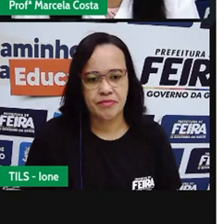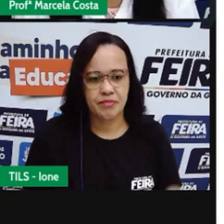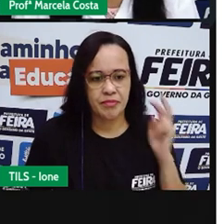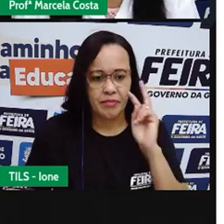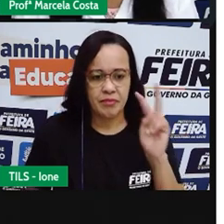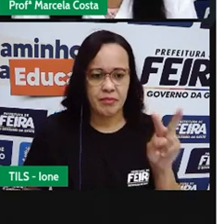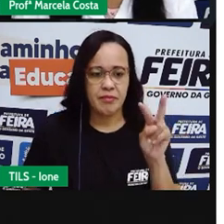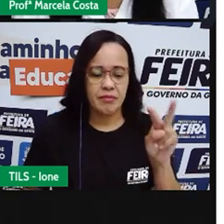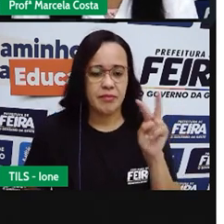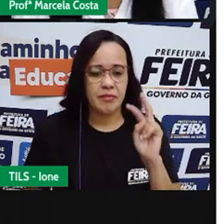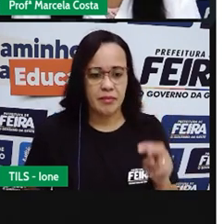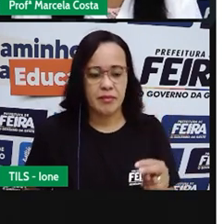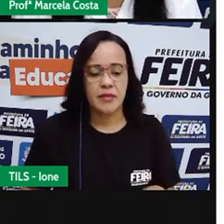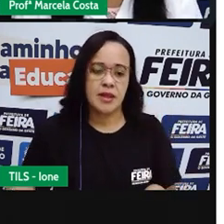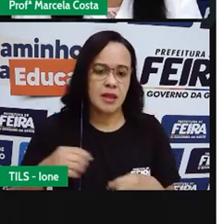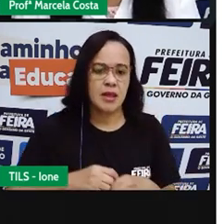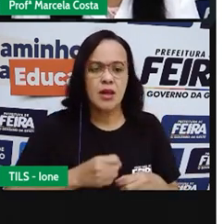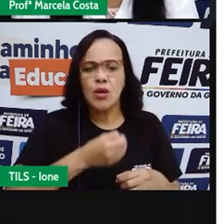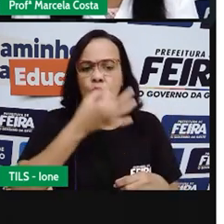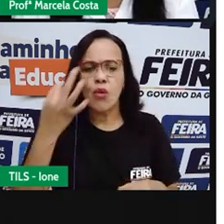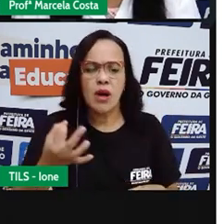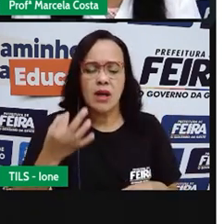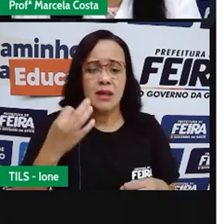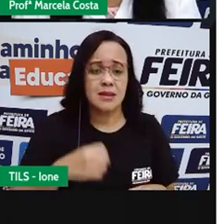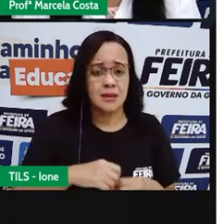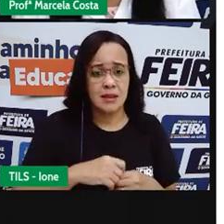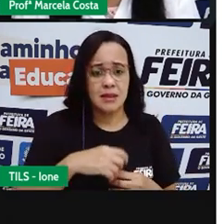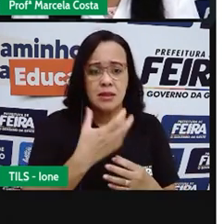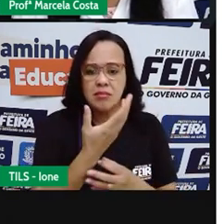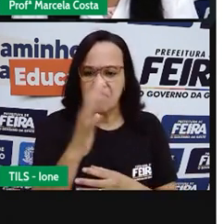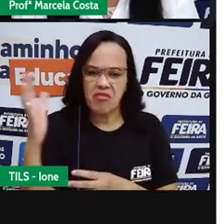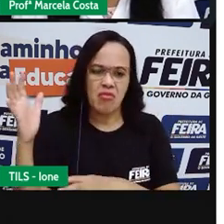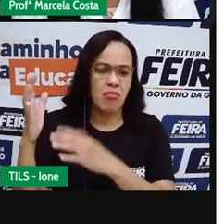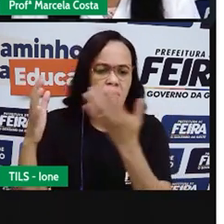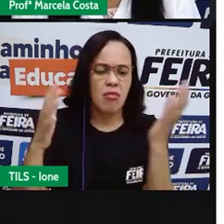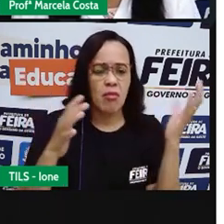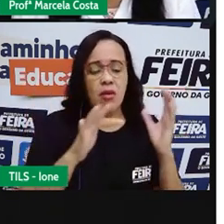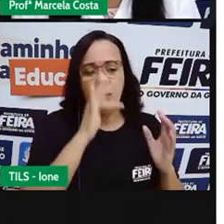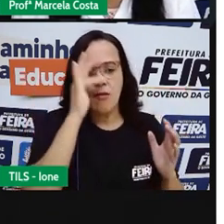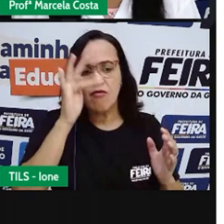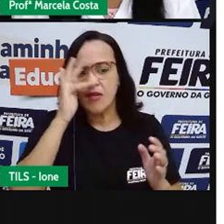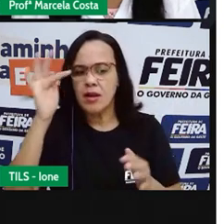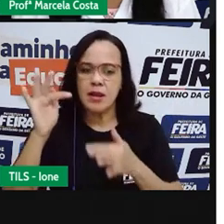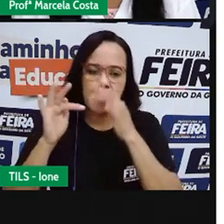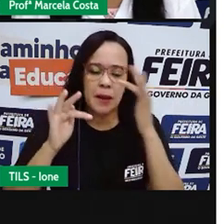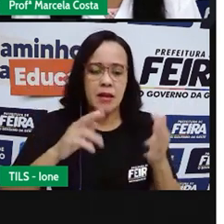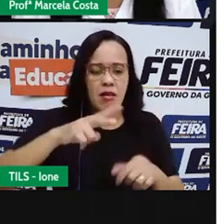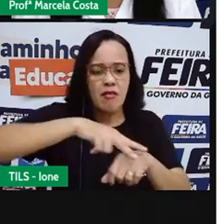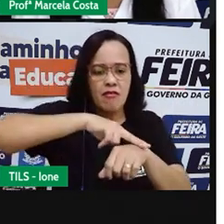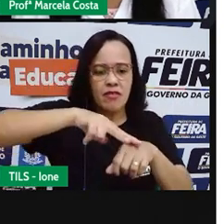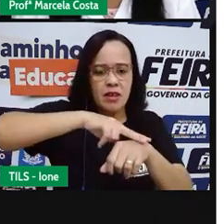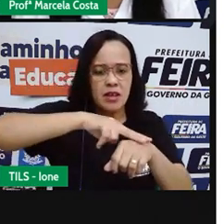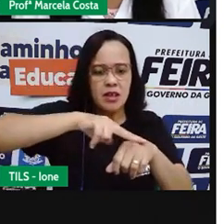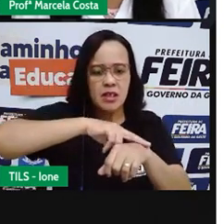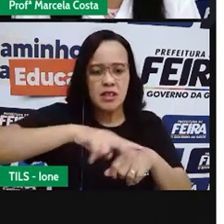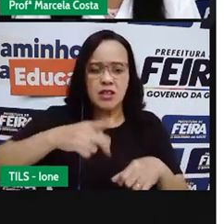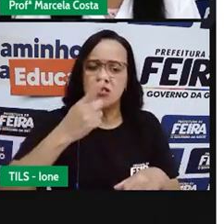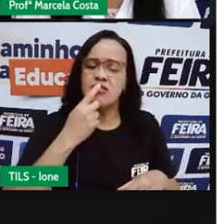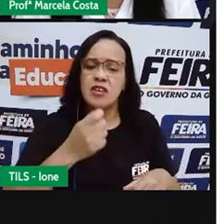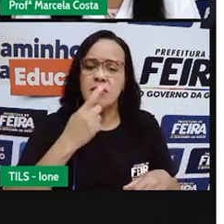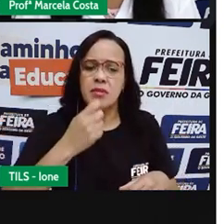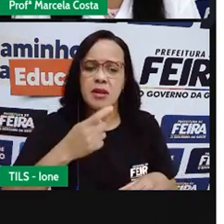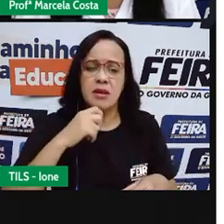É classificar plantas por cor. Então, aqui eu tenho, ó, plantas verdes, plantas